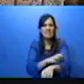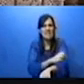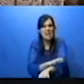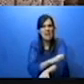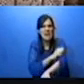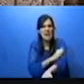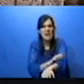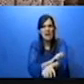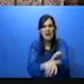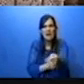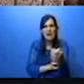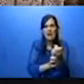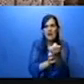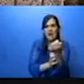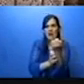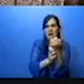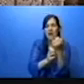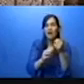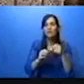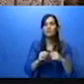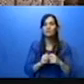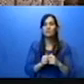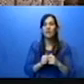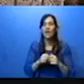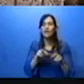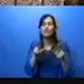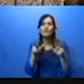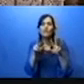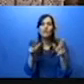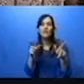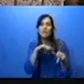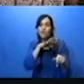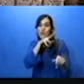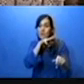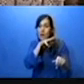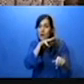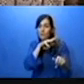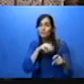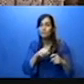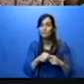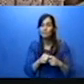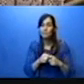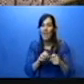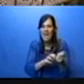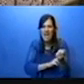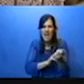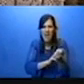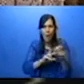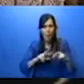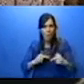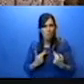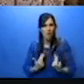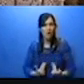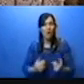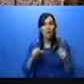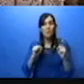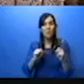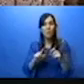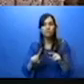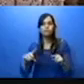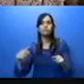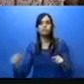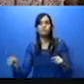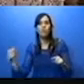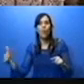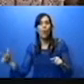A sarna humana é diferente da sarna animal, de gatos e cachorros e outros animais também. Essa sarna humana, ela pode ser transmitida para uma outra